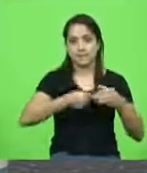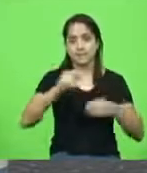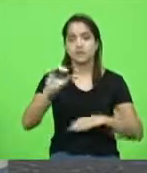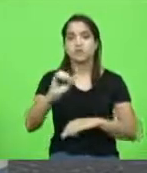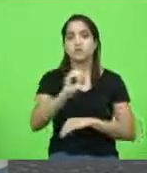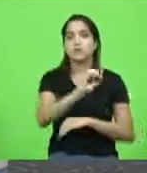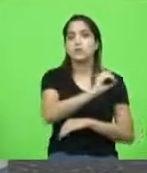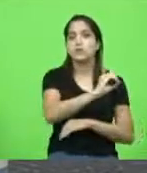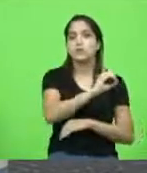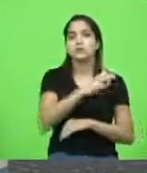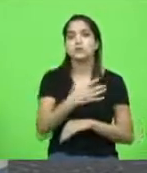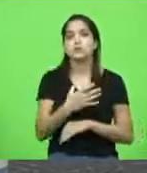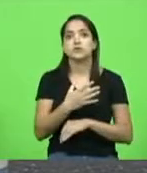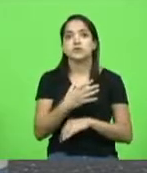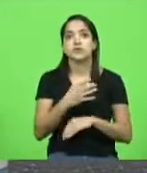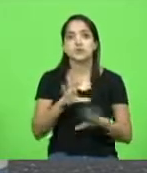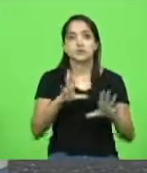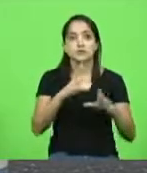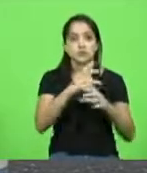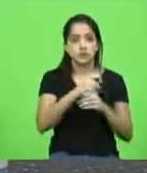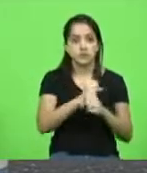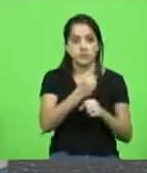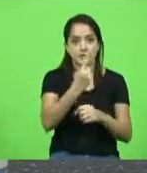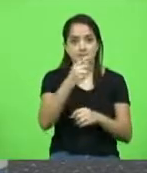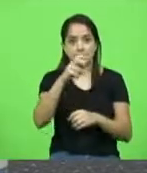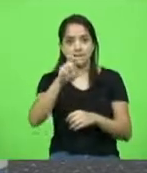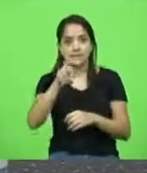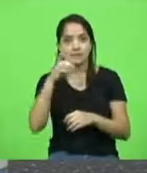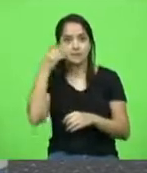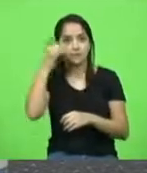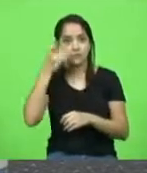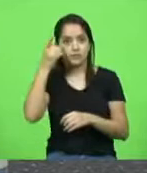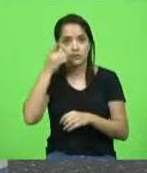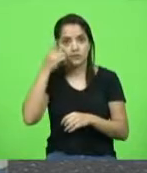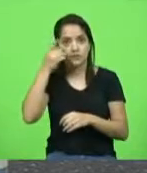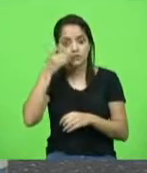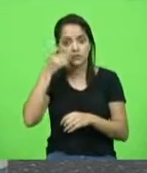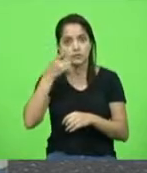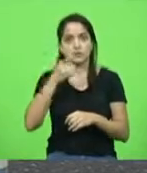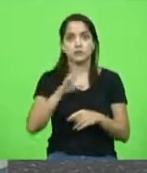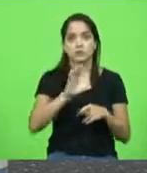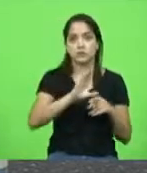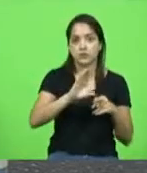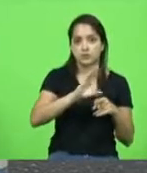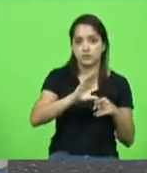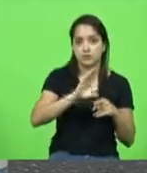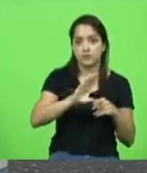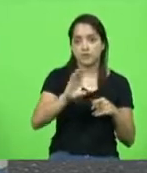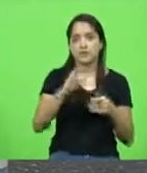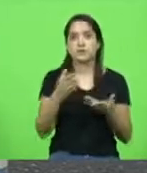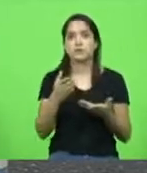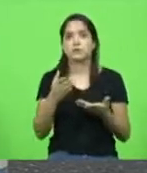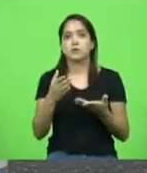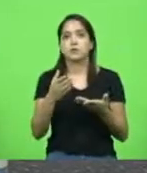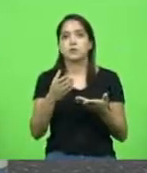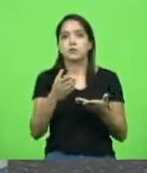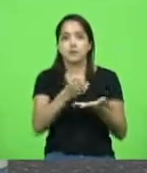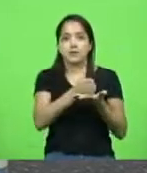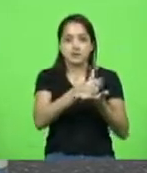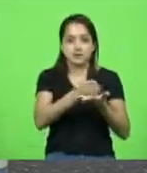composta por 15 deputados e desde Curitibanos até a divisa com a